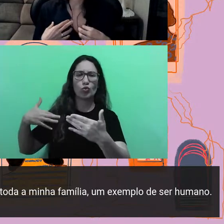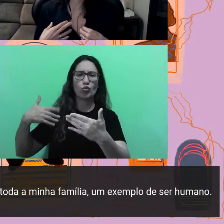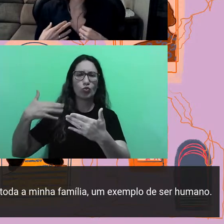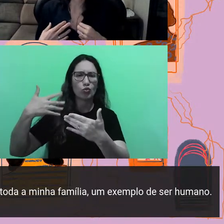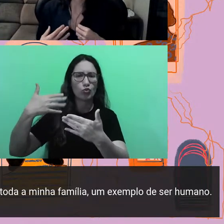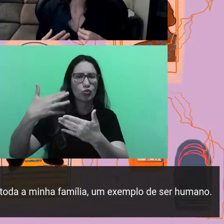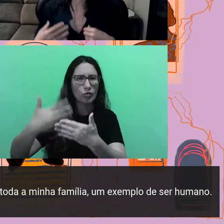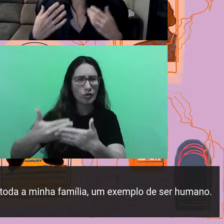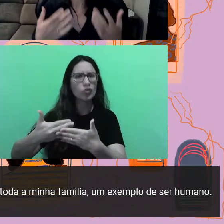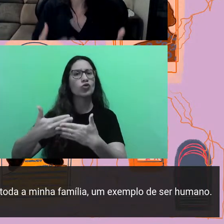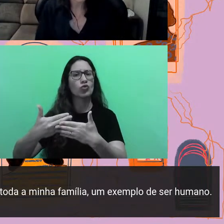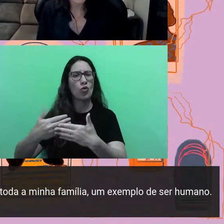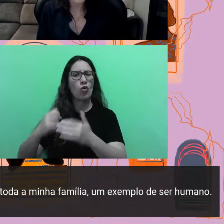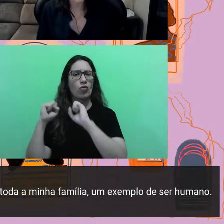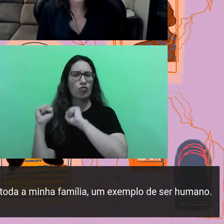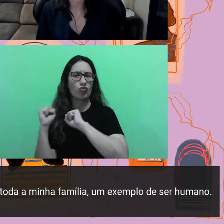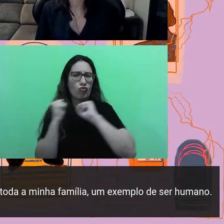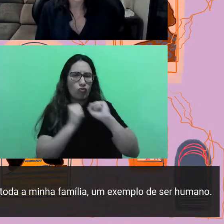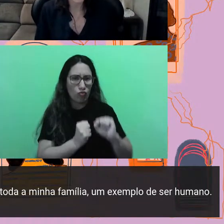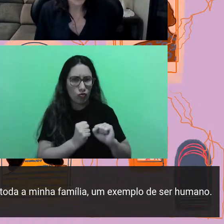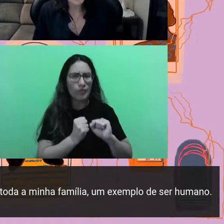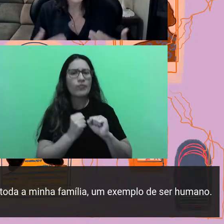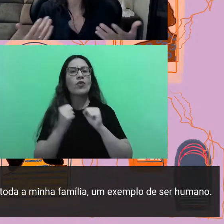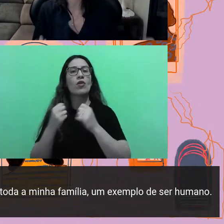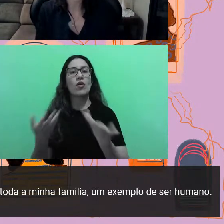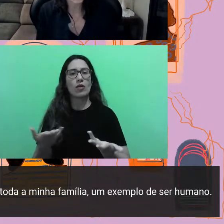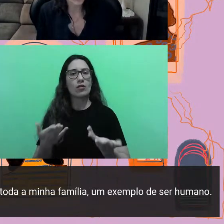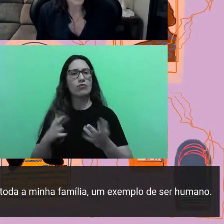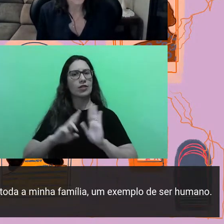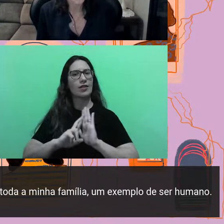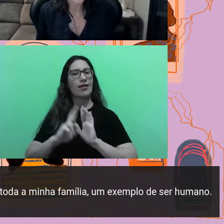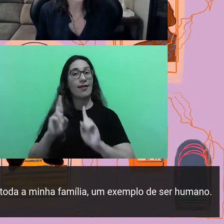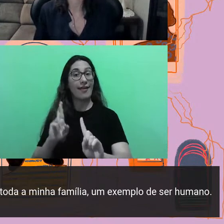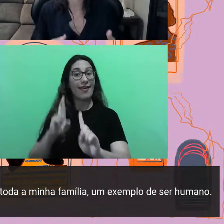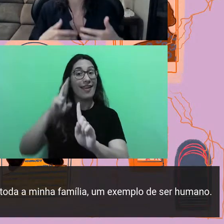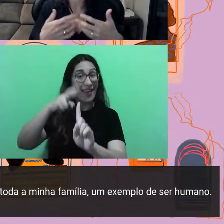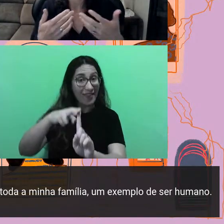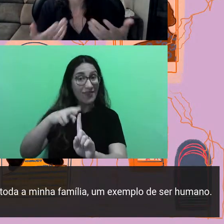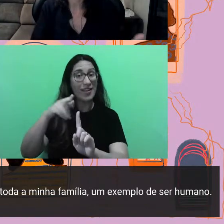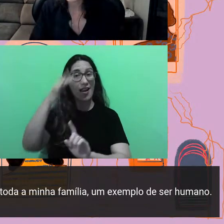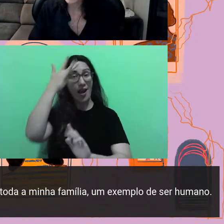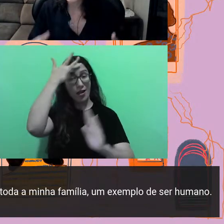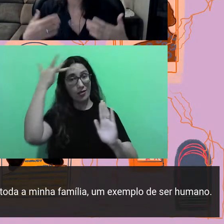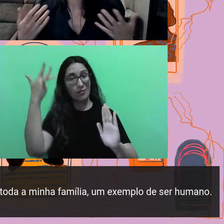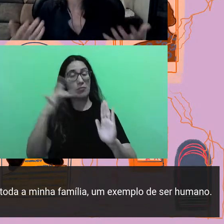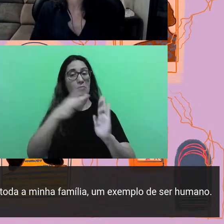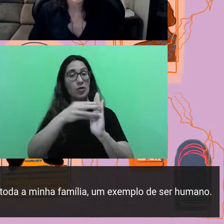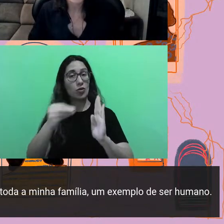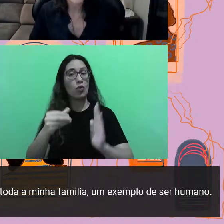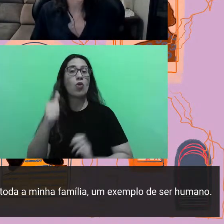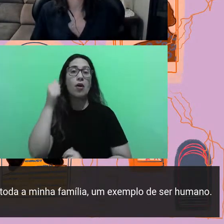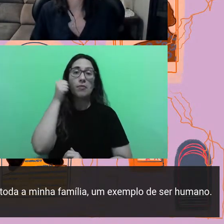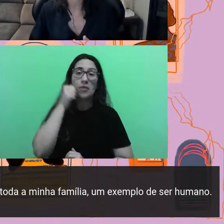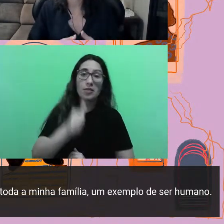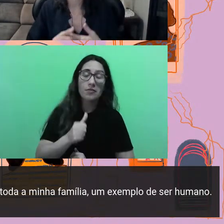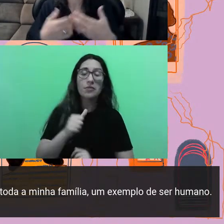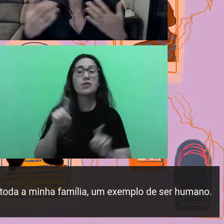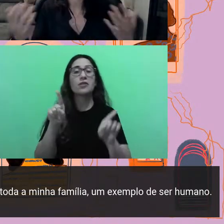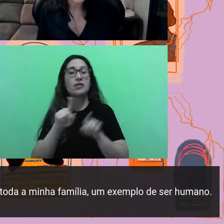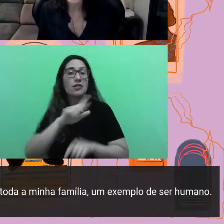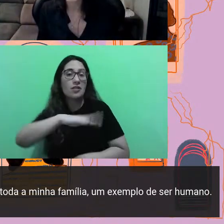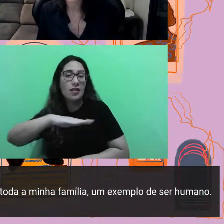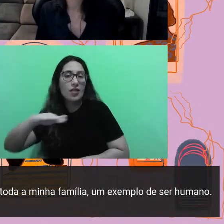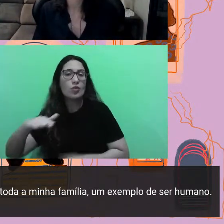o quanto você é uma referência para muitas outras pessoas, né? Para meninas, para meninos, enfim,